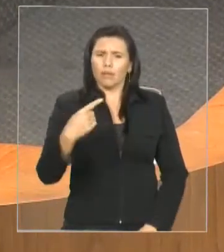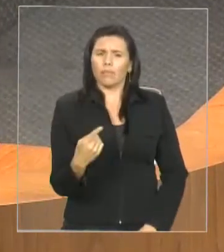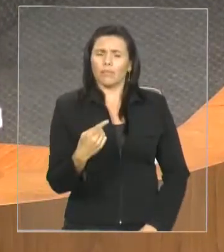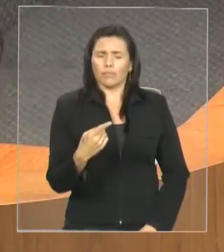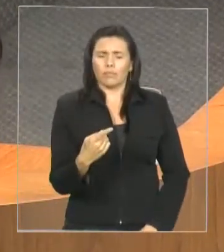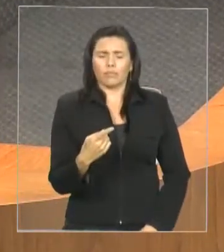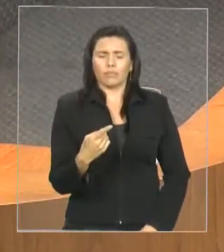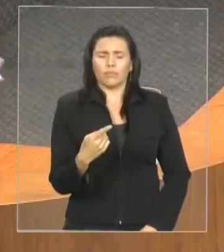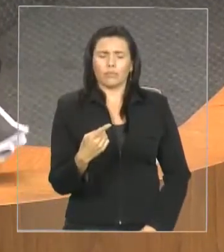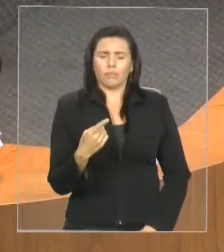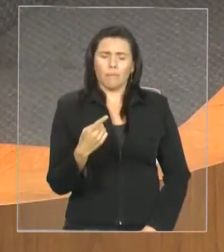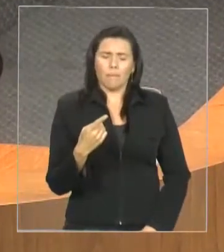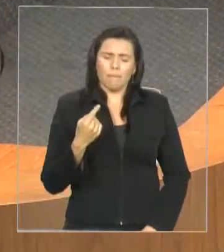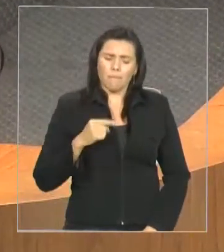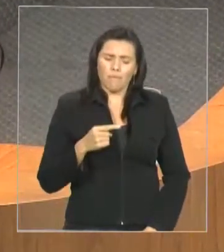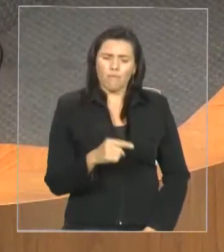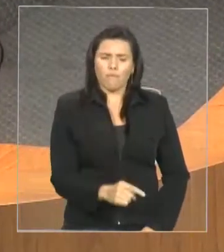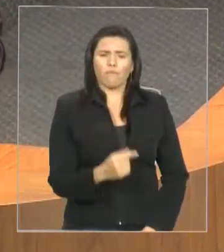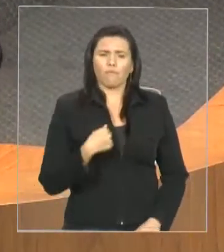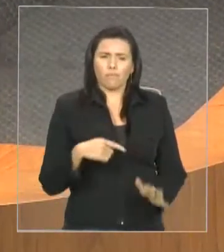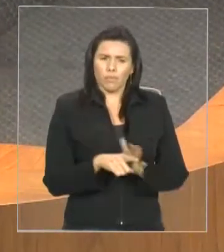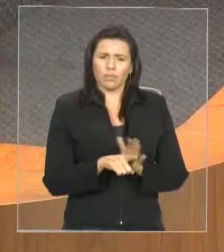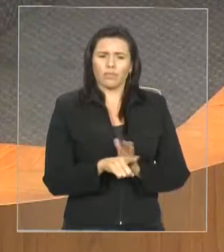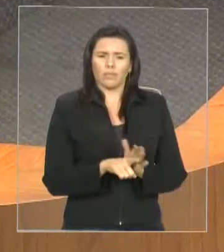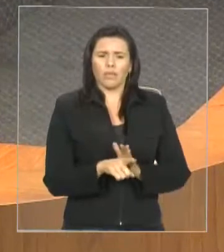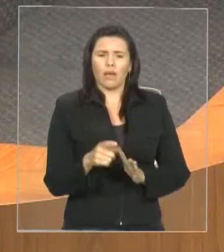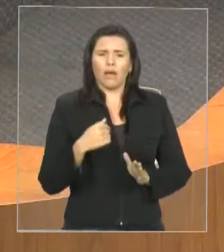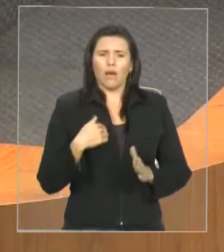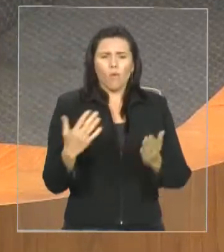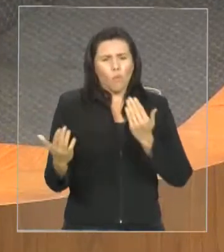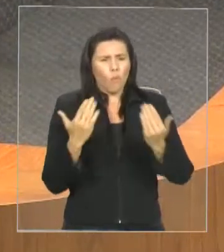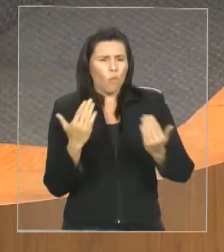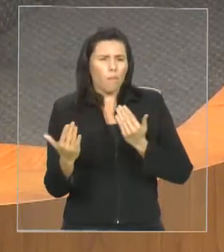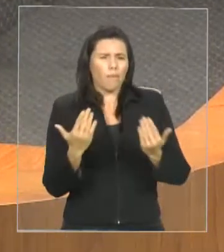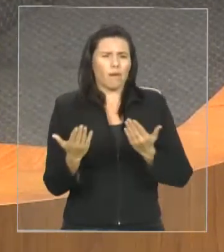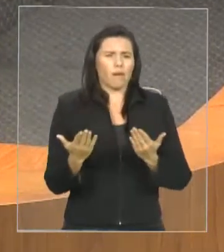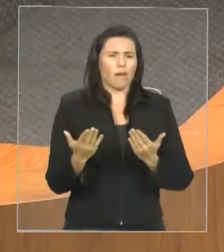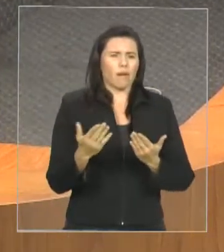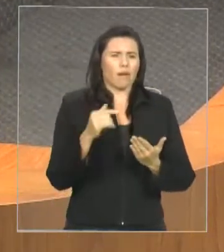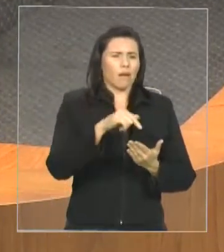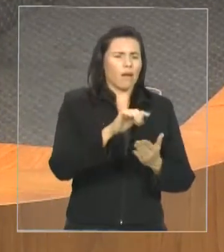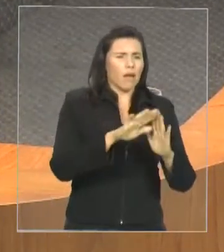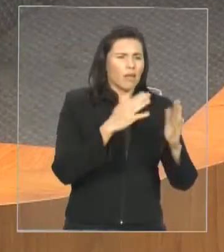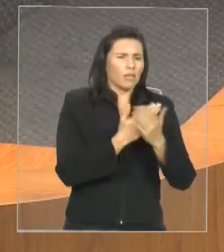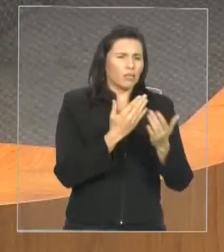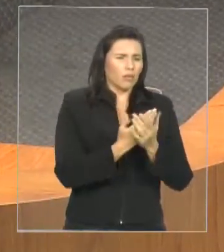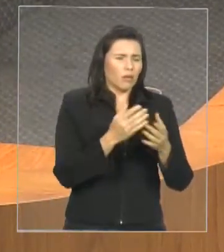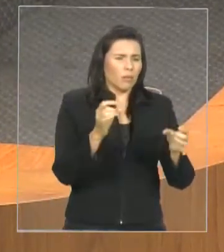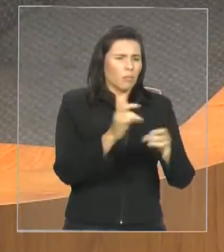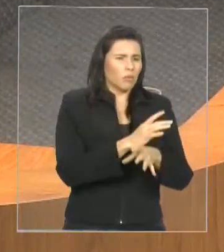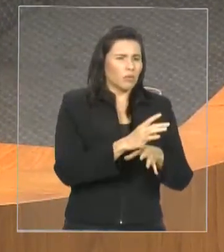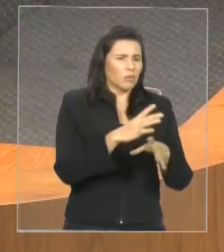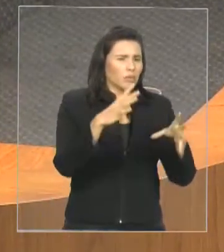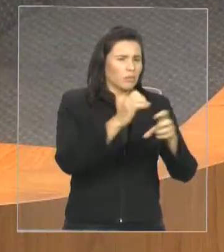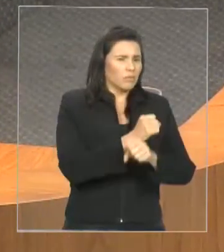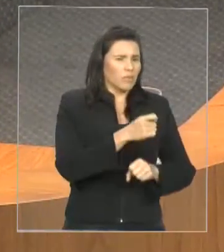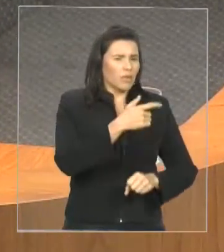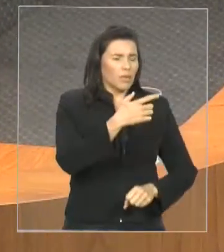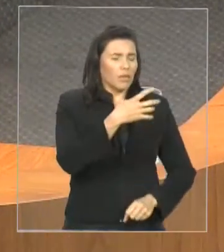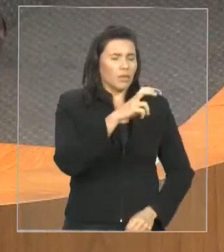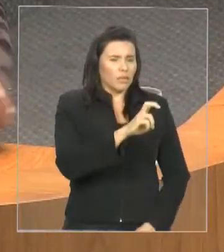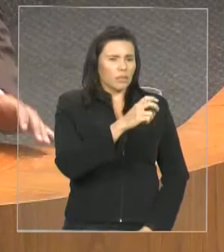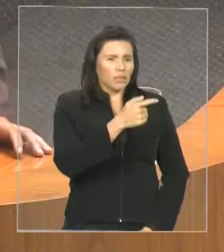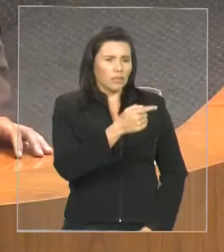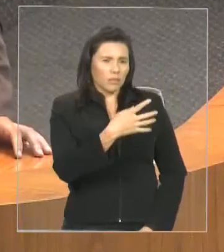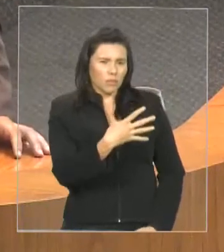números, confrontar os números. Porque nós temos aí uma outra irregularidade. Um governo que aumentou a verba